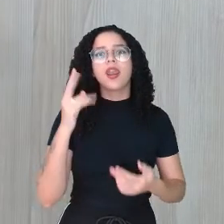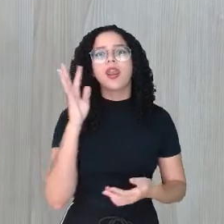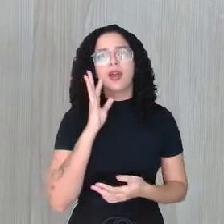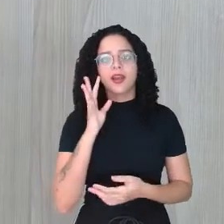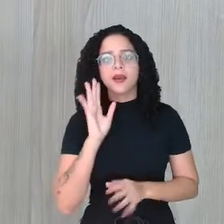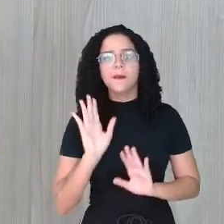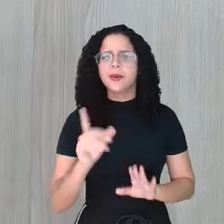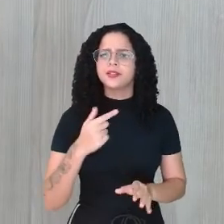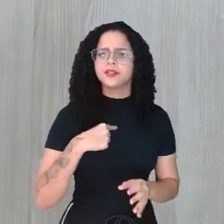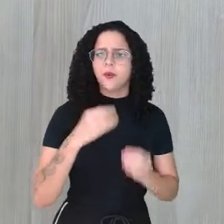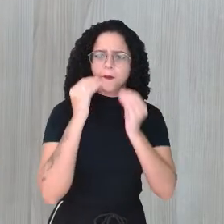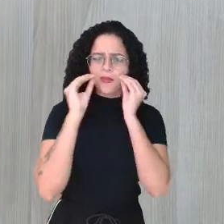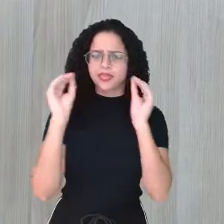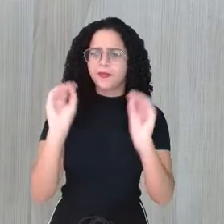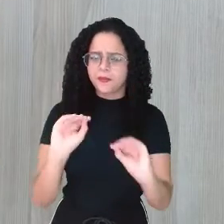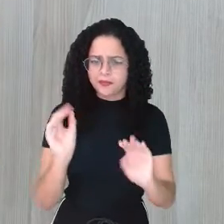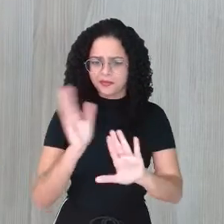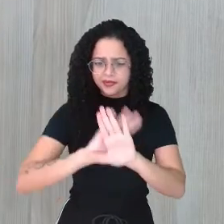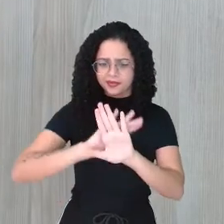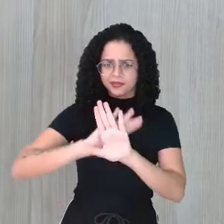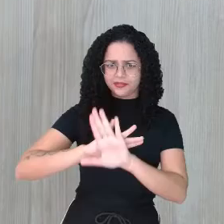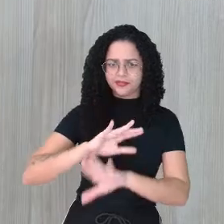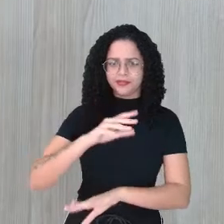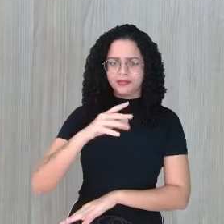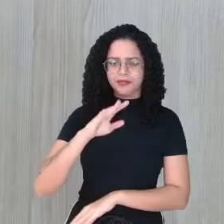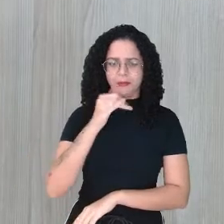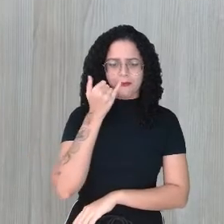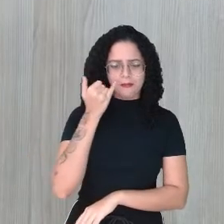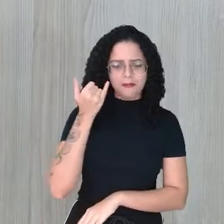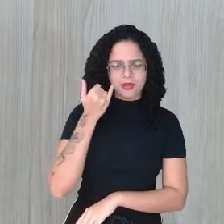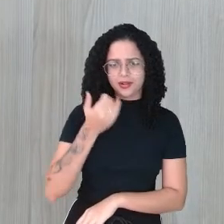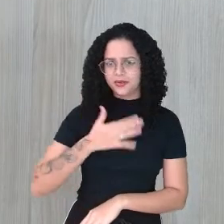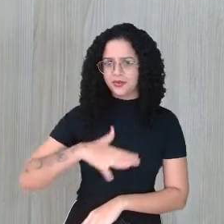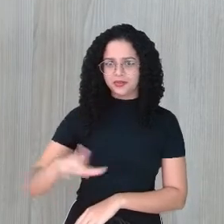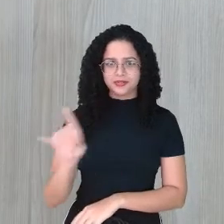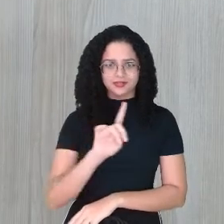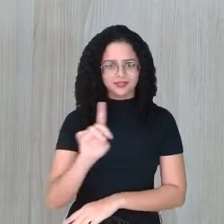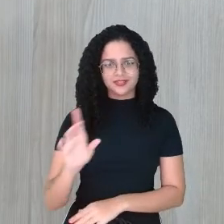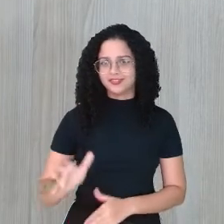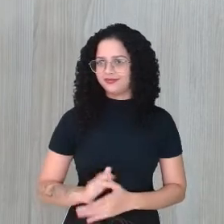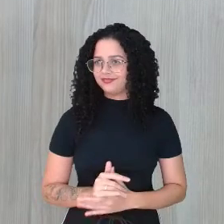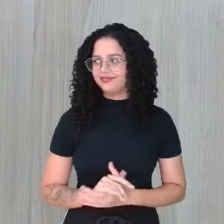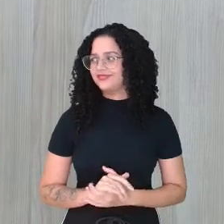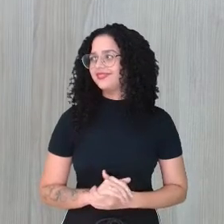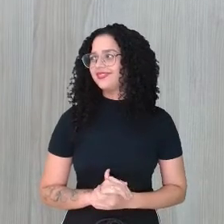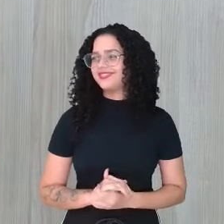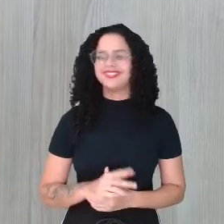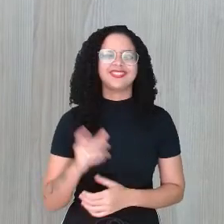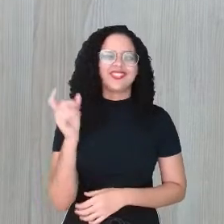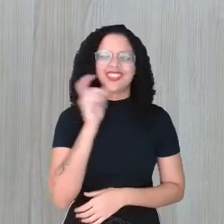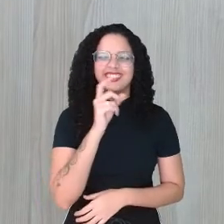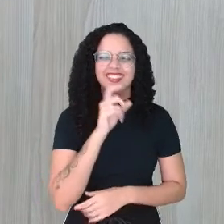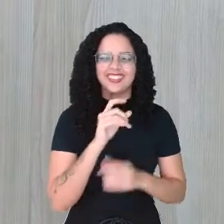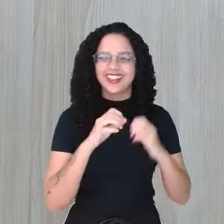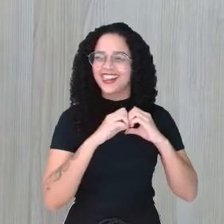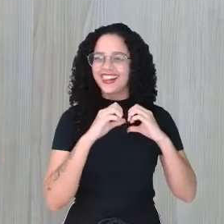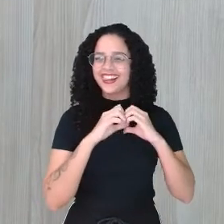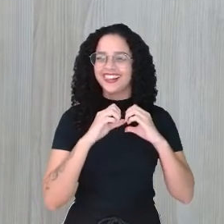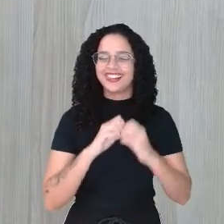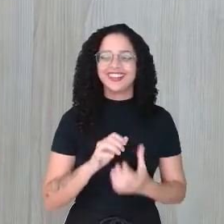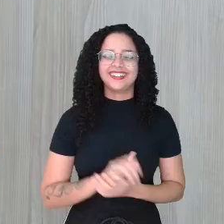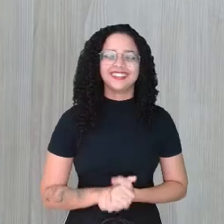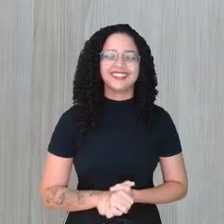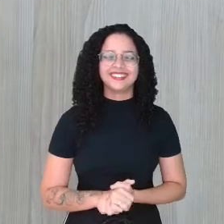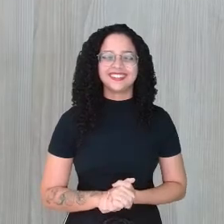mas eu não vou mandar beijo para Billy e para Dalila não, viu, gente? Gosto não, gosto muito não. Mentira!